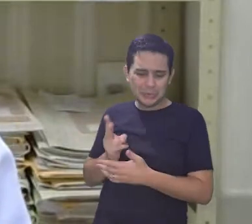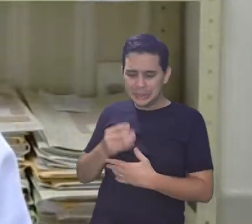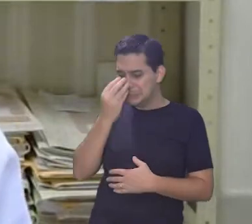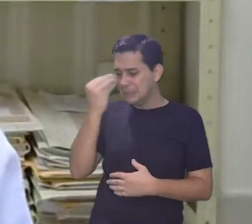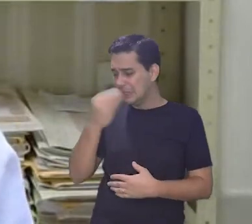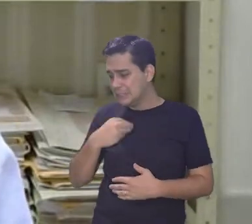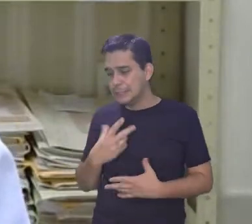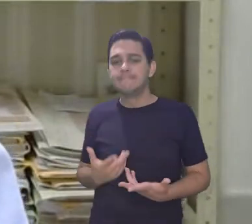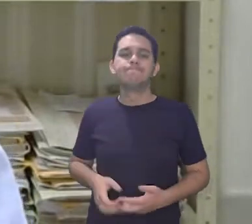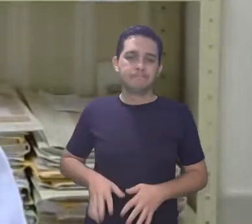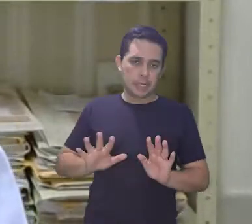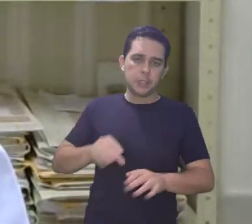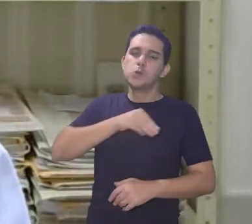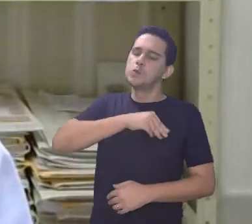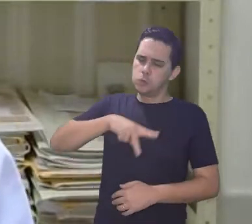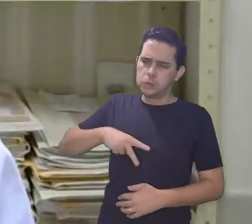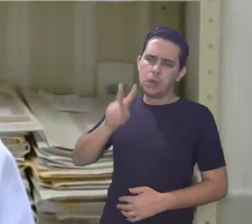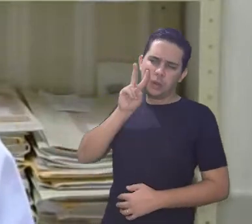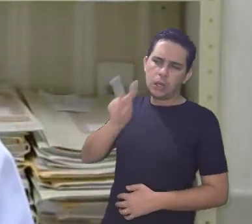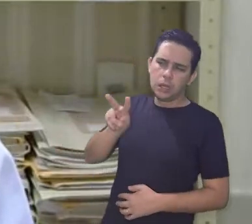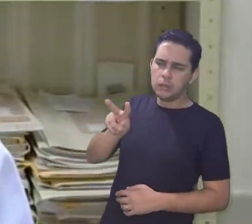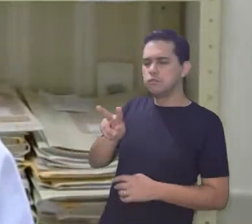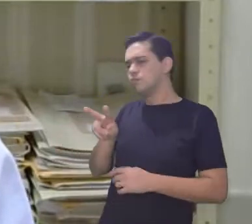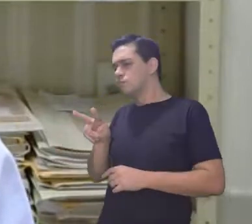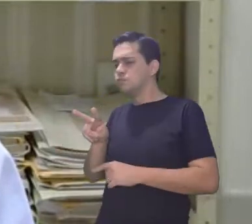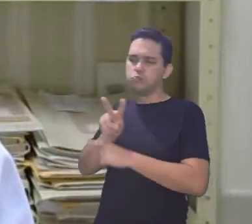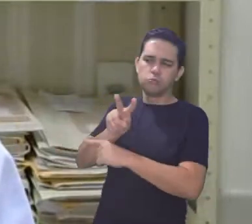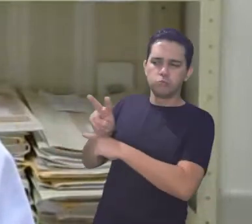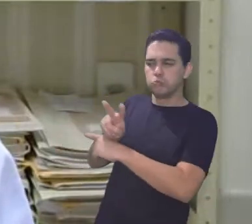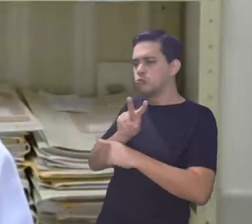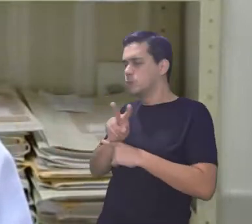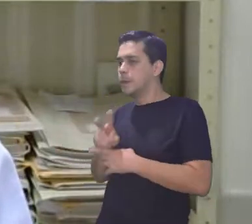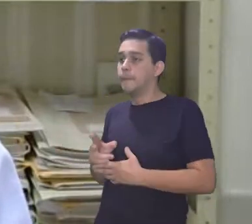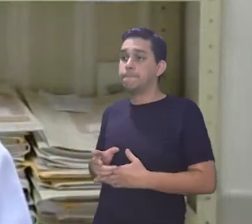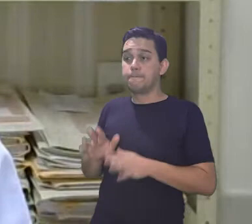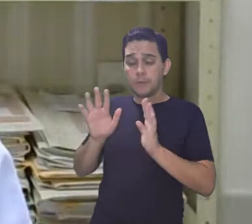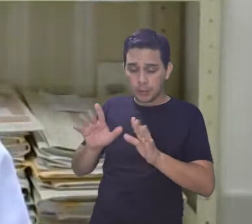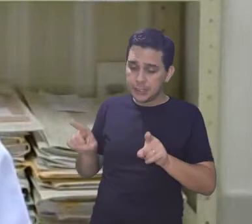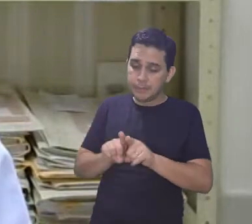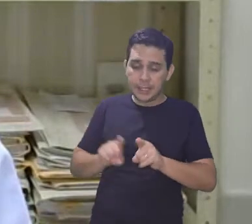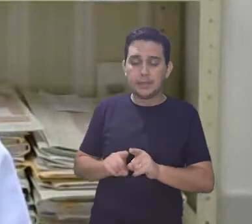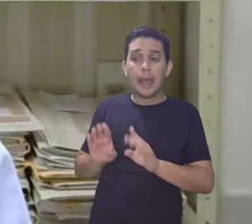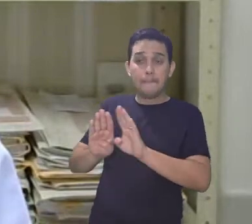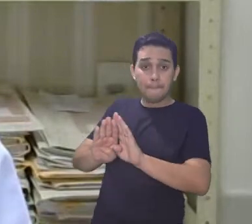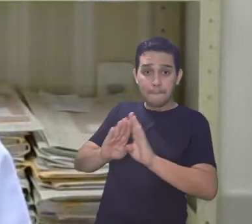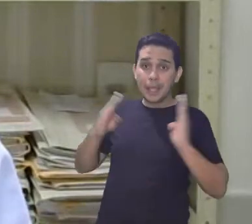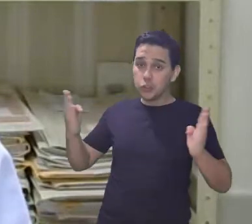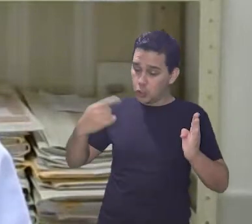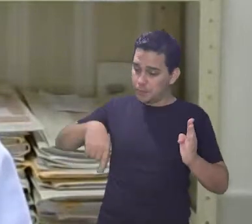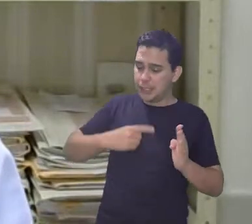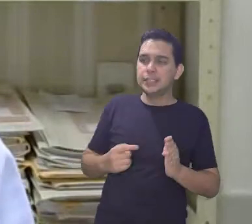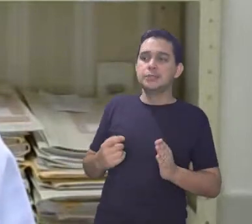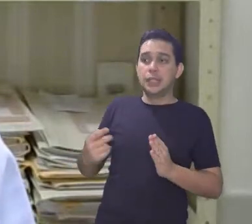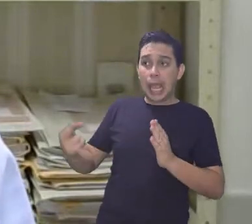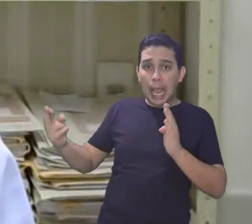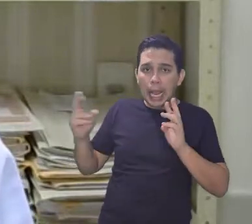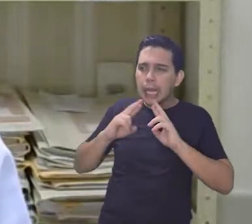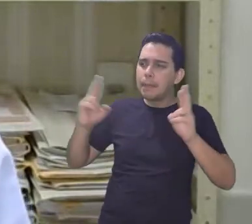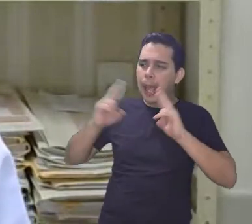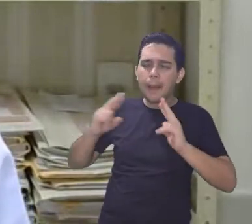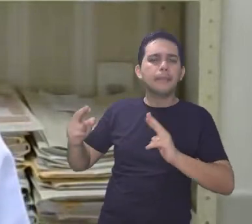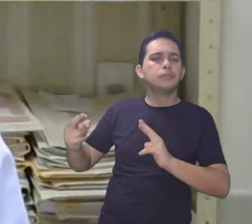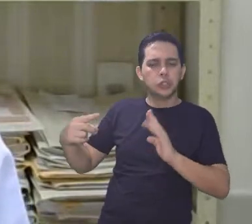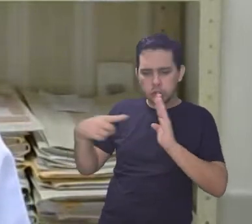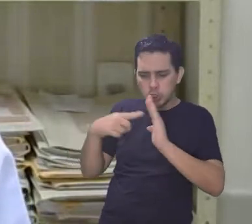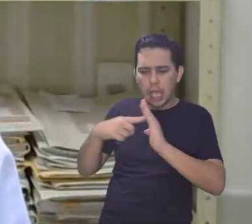muito atento a isso e sempre está aberto a receber as reclamações para que possa ser fiscalizado o